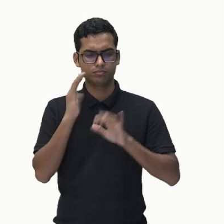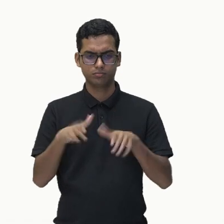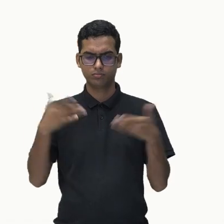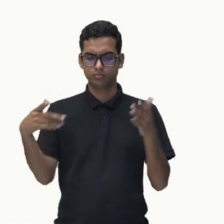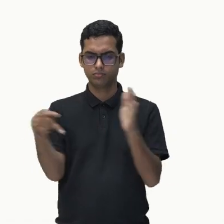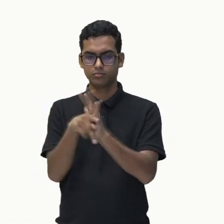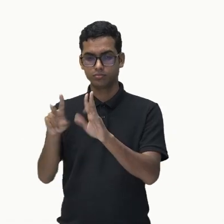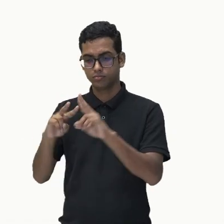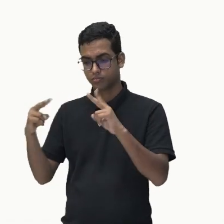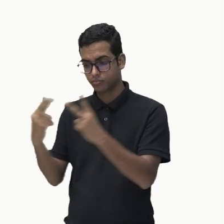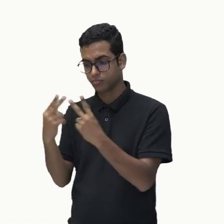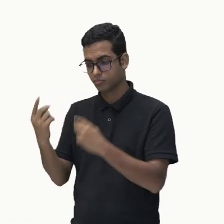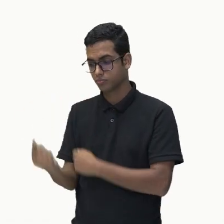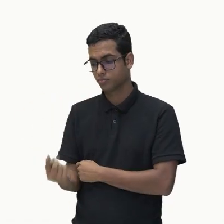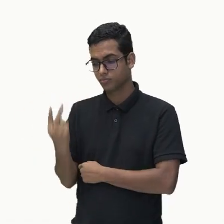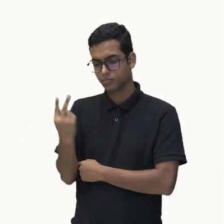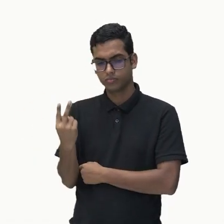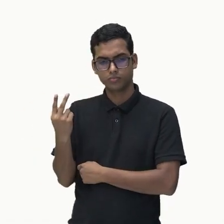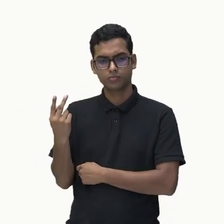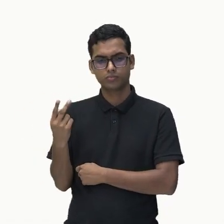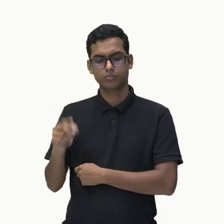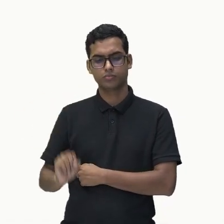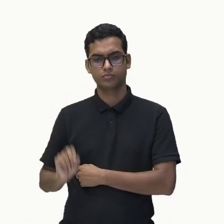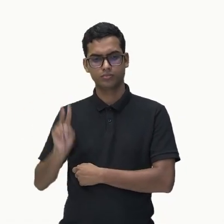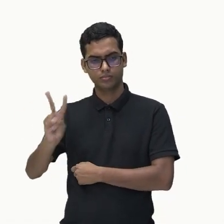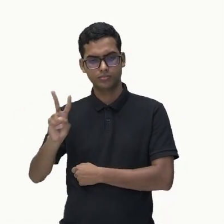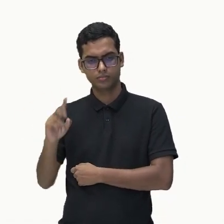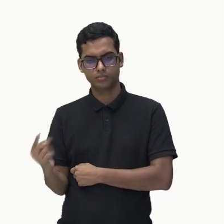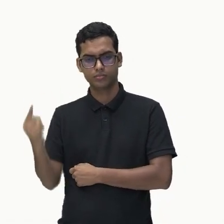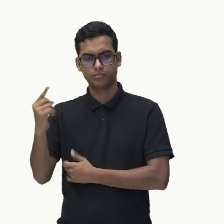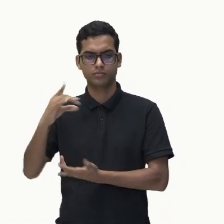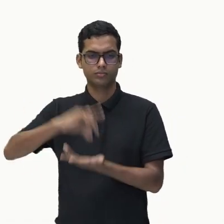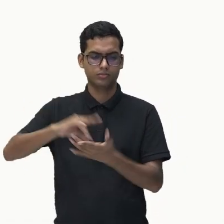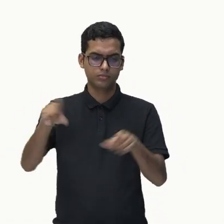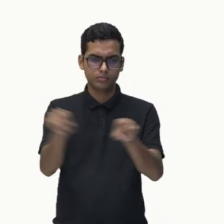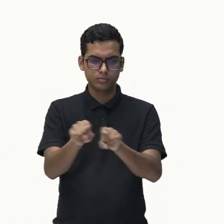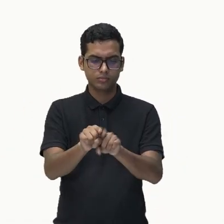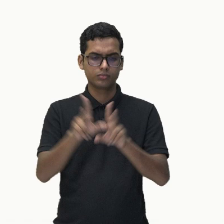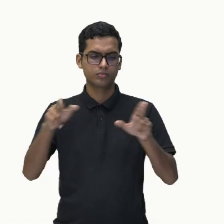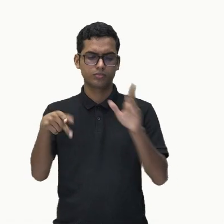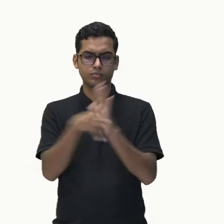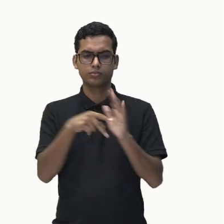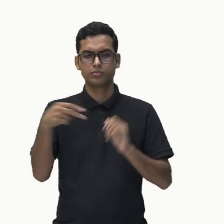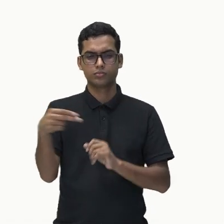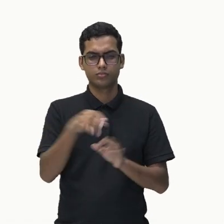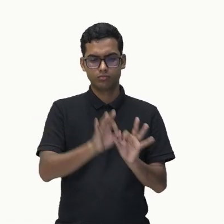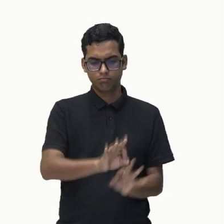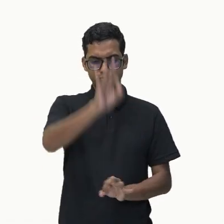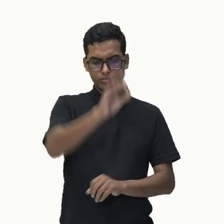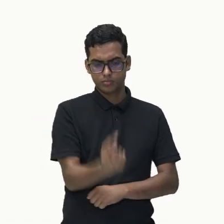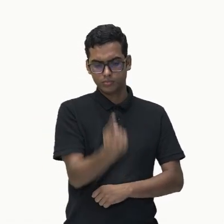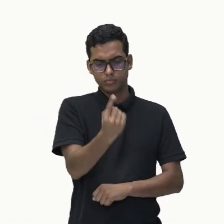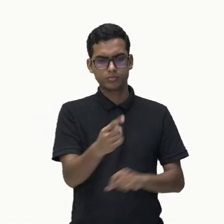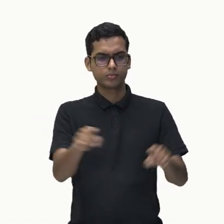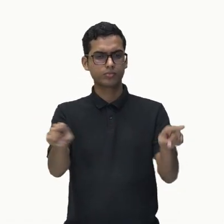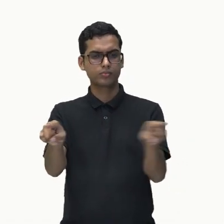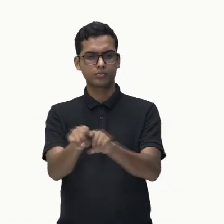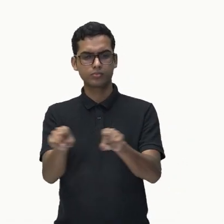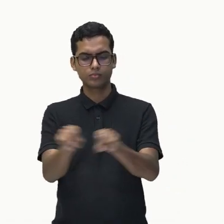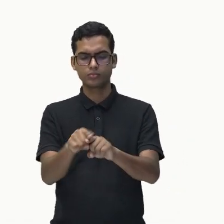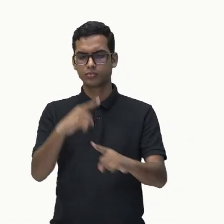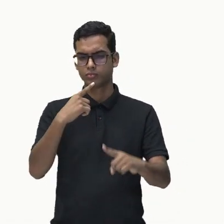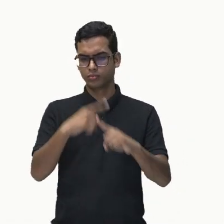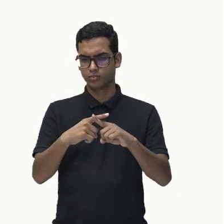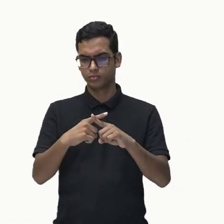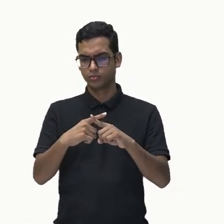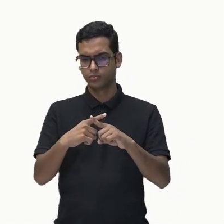volume 1 vai ser a altura 1 que foi percorrida, multiplicado pela